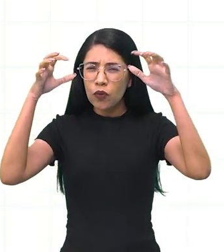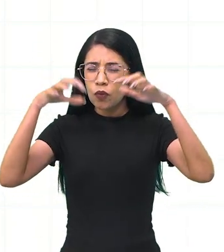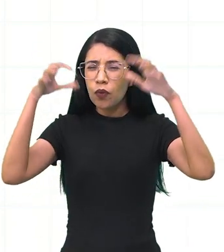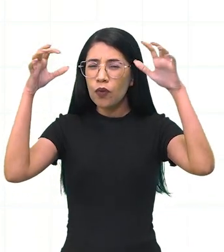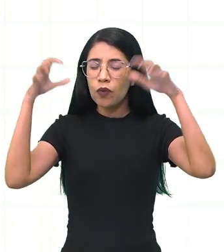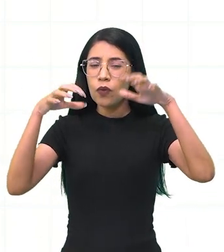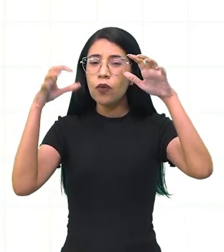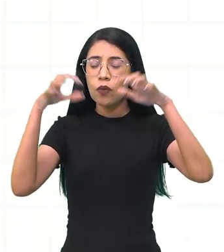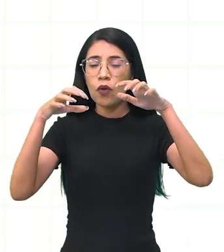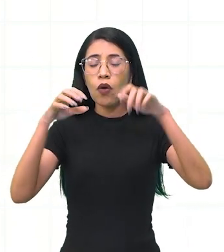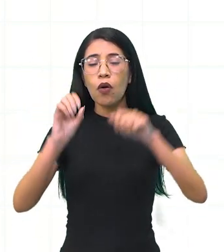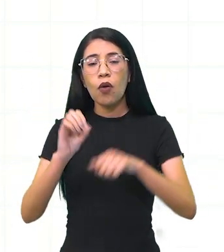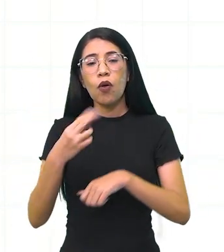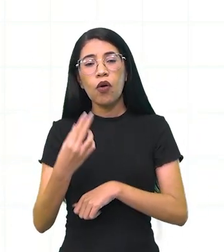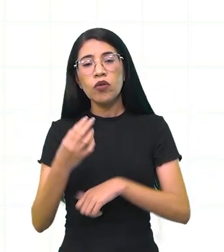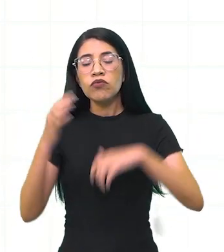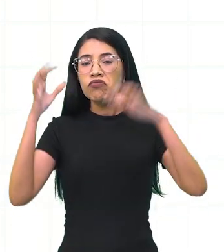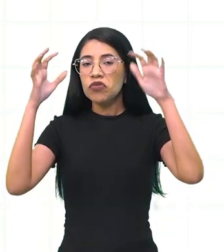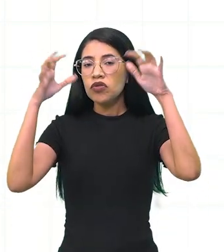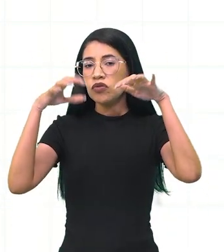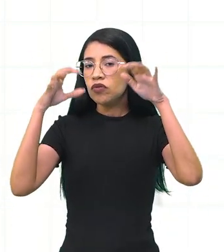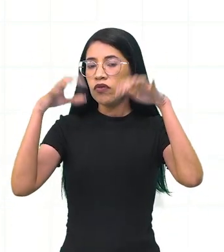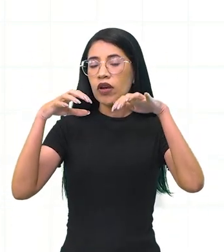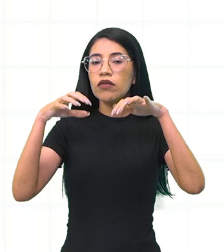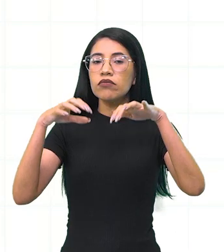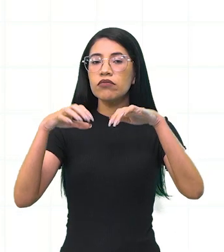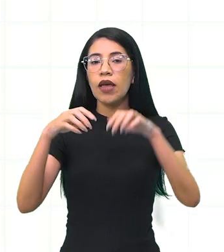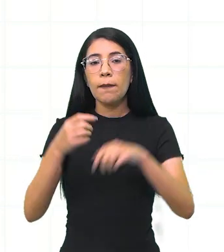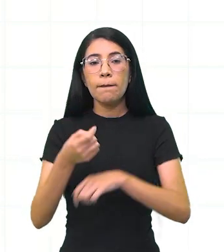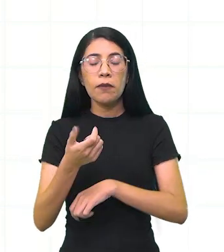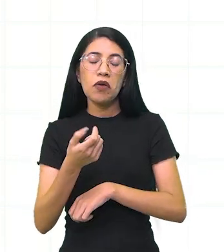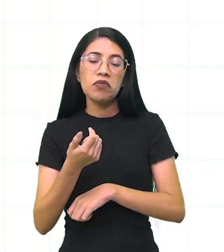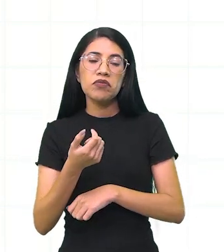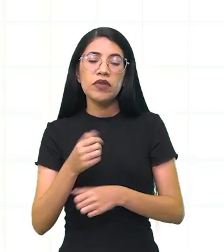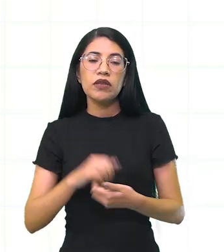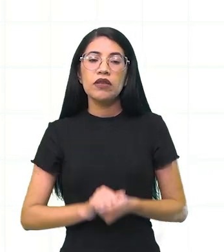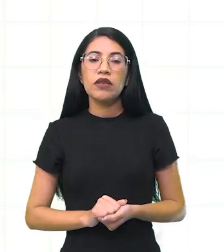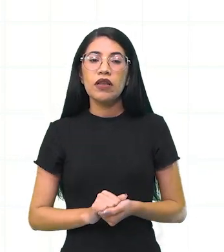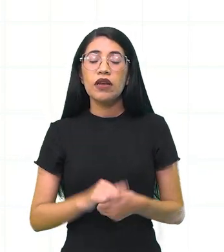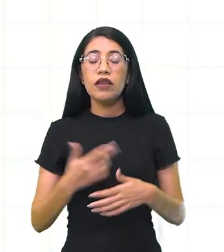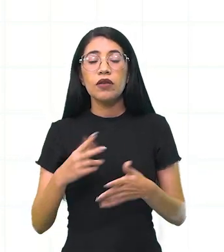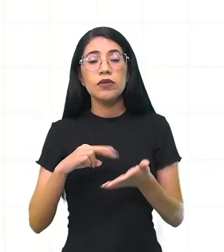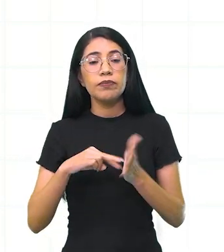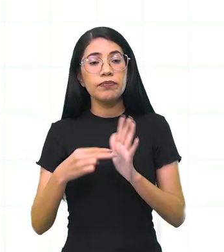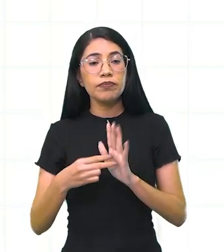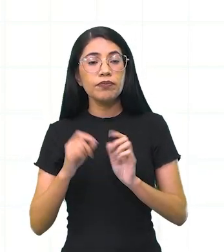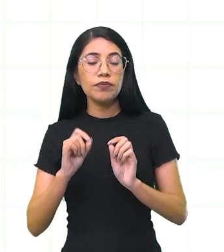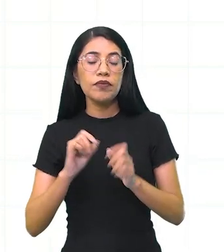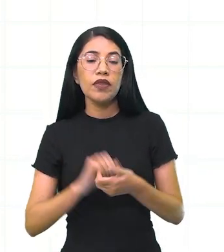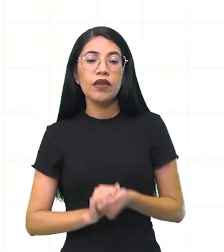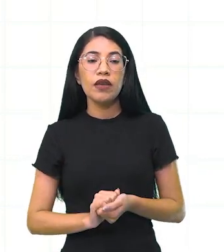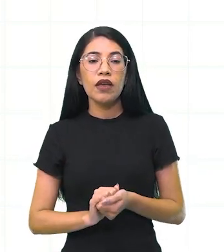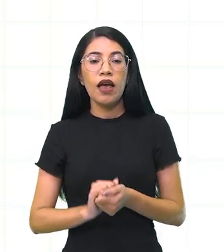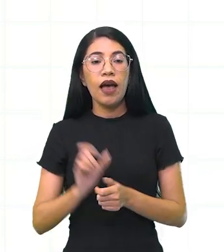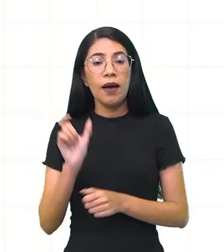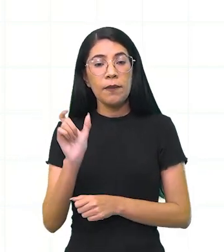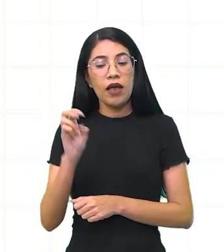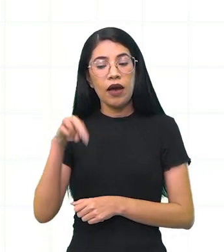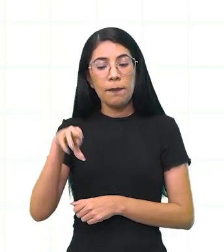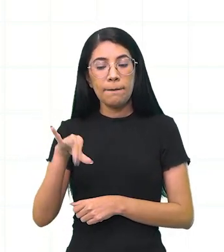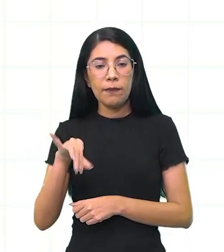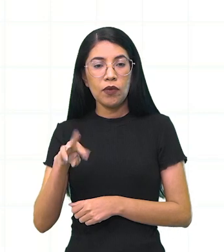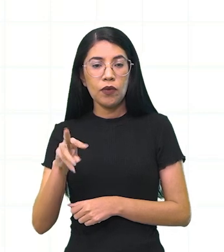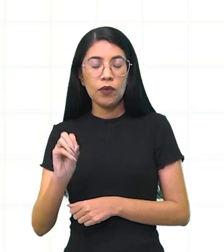grande quantidade. Choveu pouco, choveu em menos quantidade. Logo, essa palavra que está